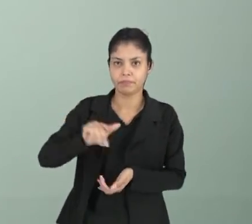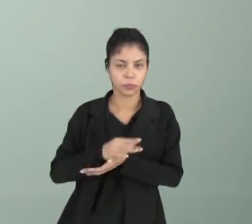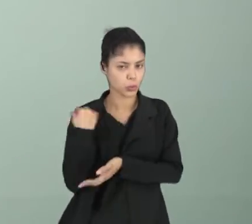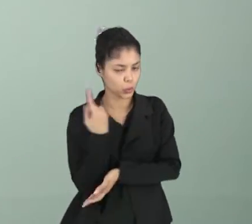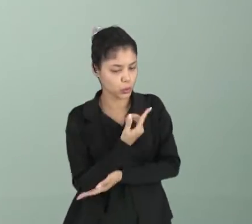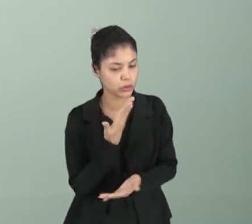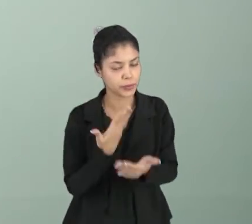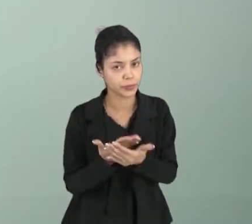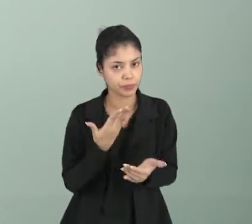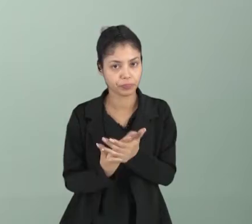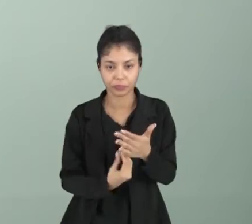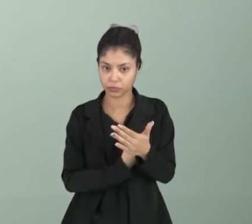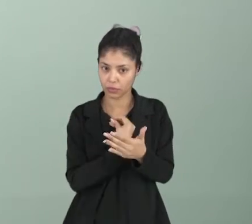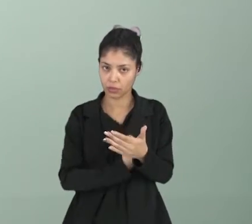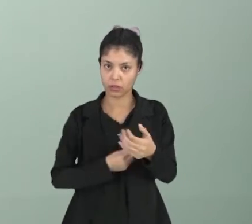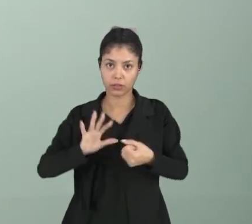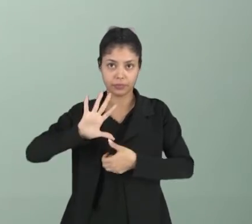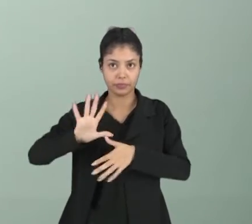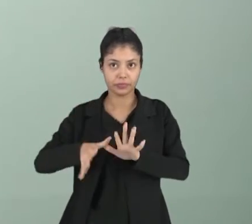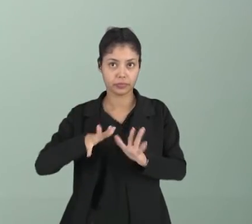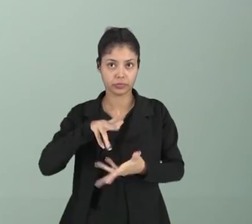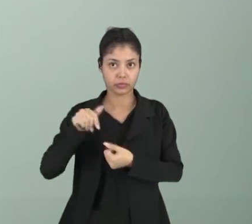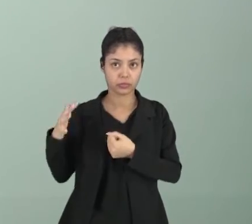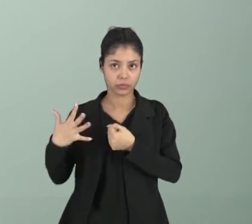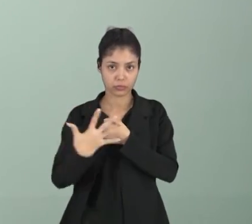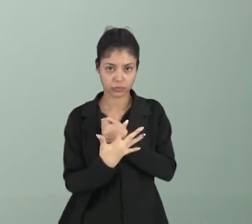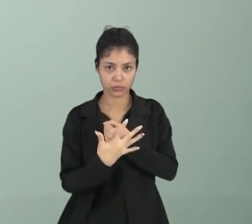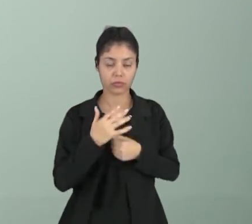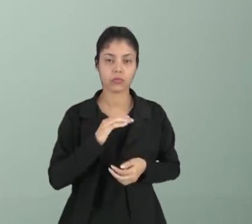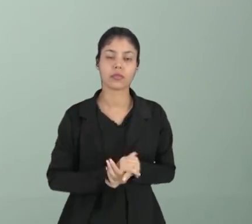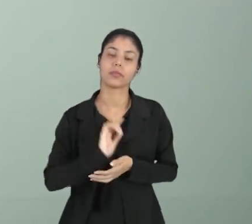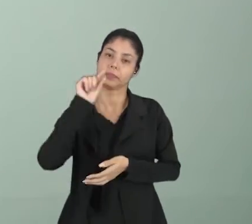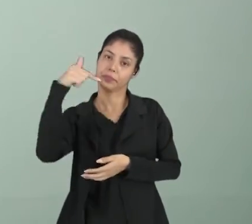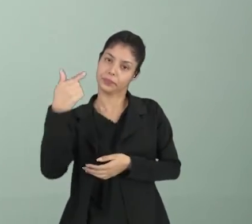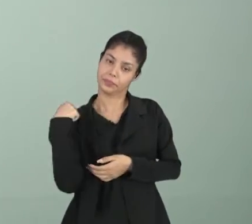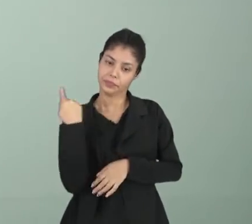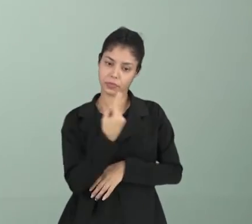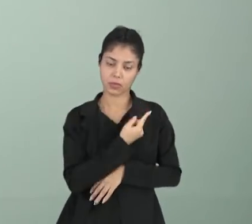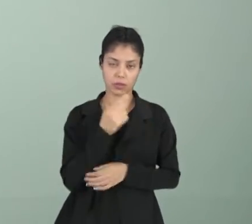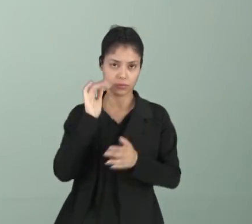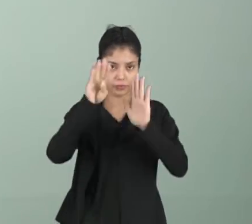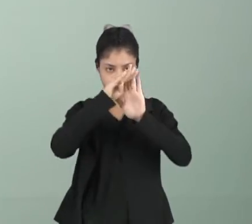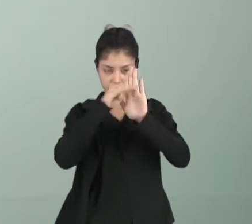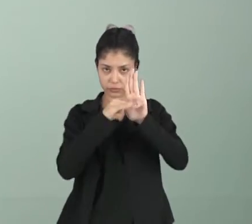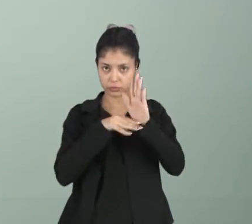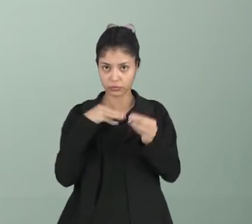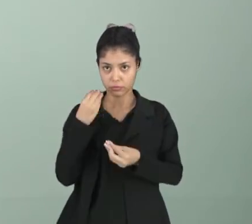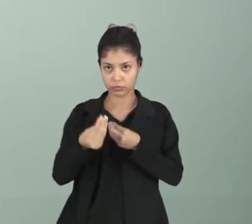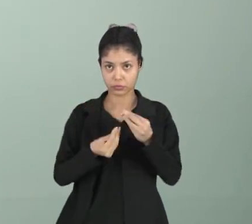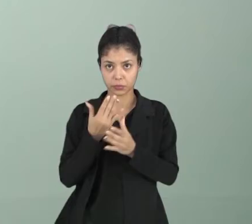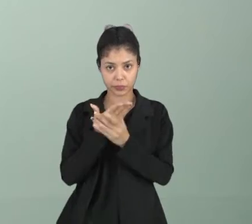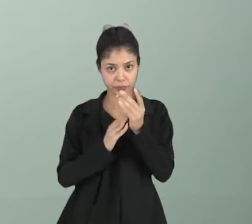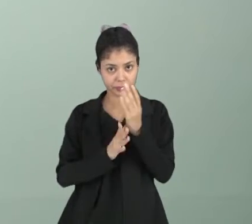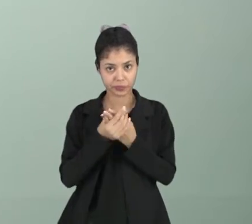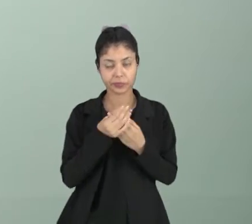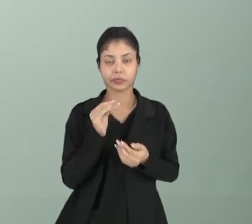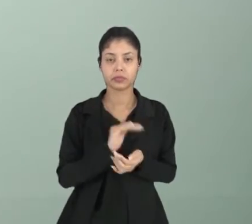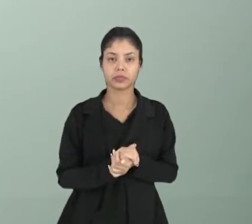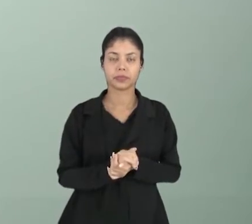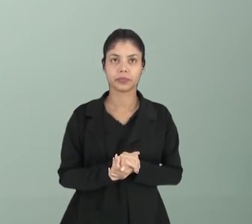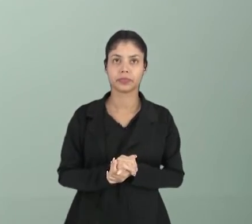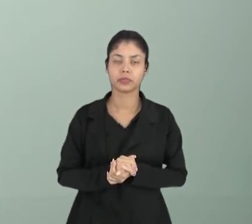nós estamos vivenciando da pandemia, da Covid. Lá, quando vinha com as instruções de como lavar as mãos, falava